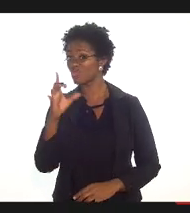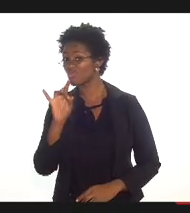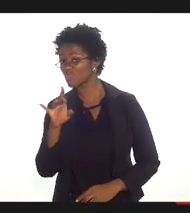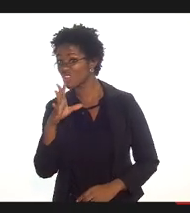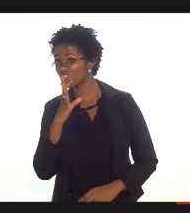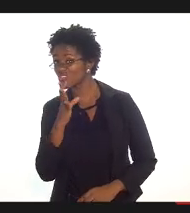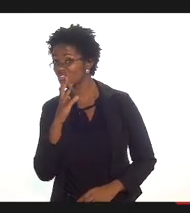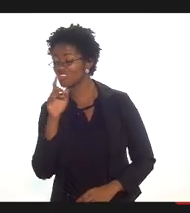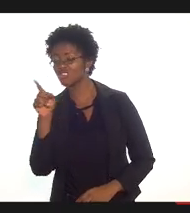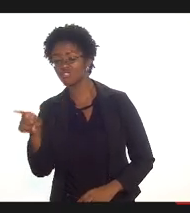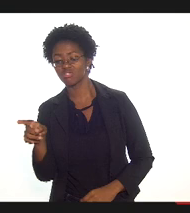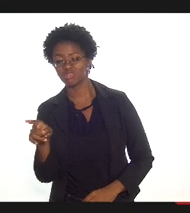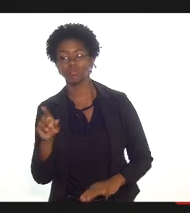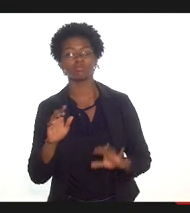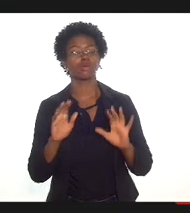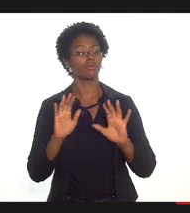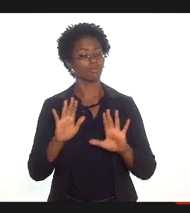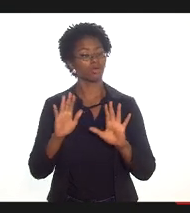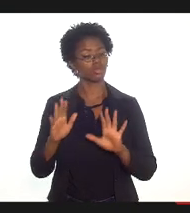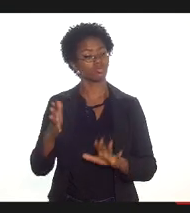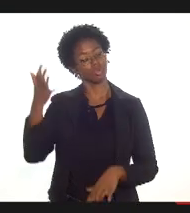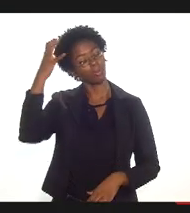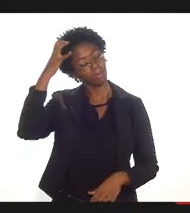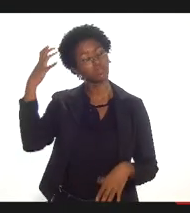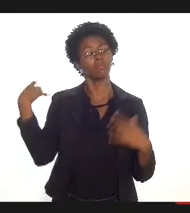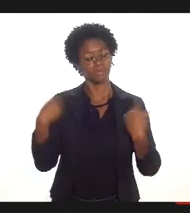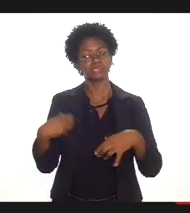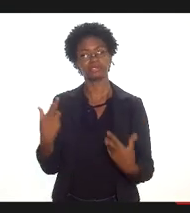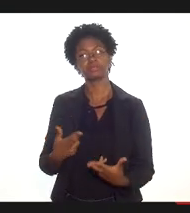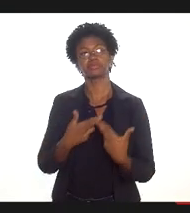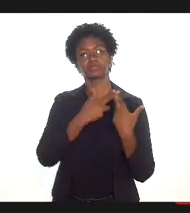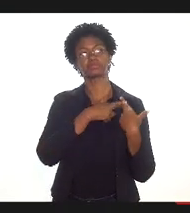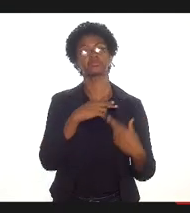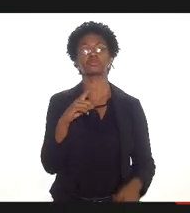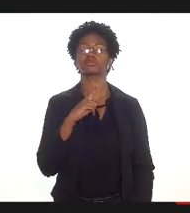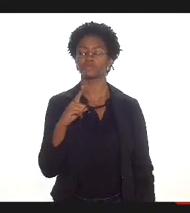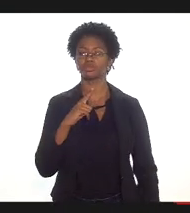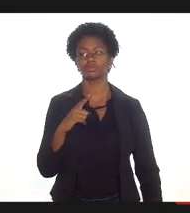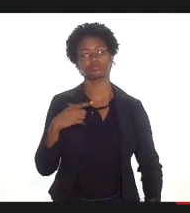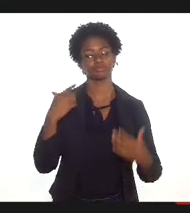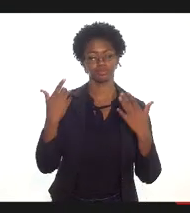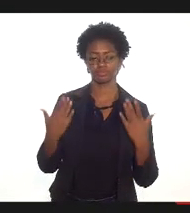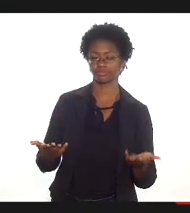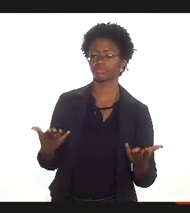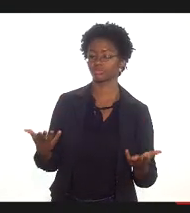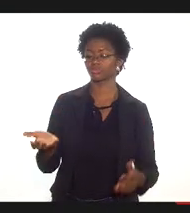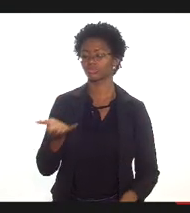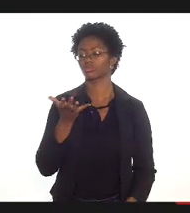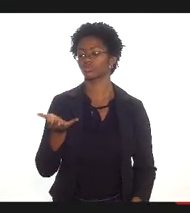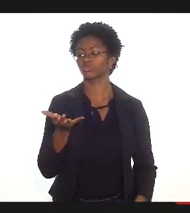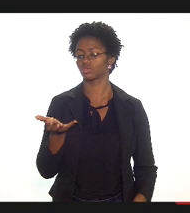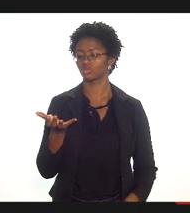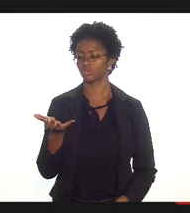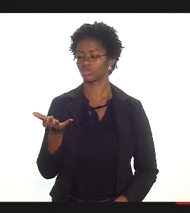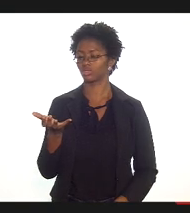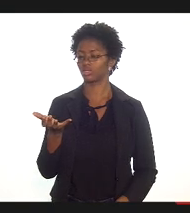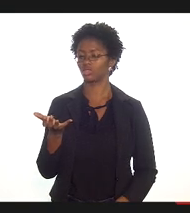apurados, e os verdadeiros culpados precisam ser responsabilizados. Então, eu queria